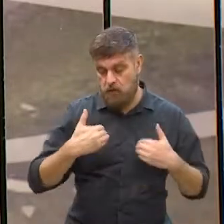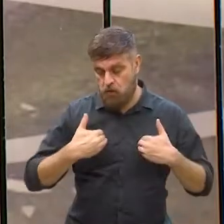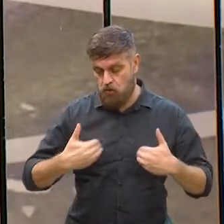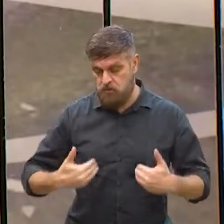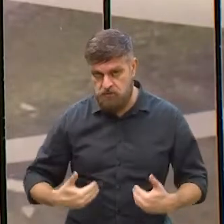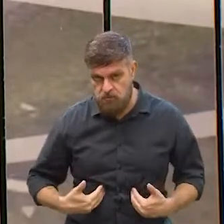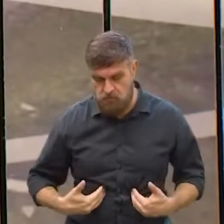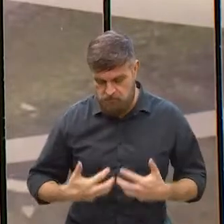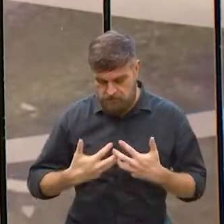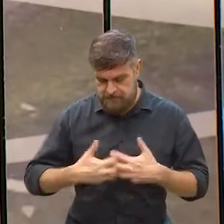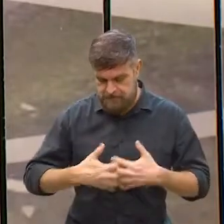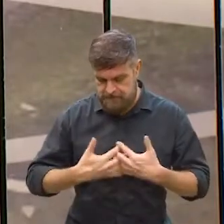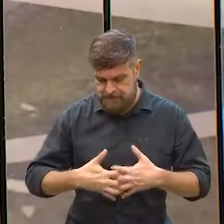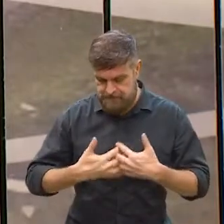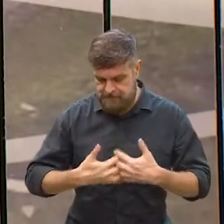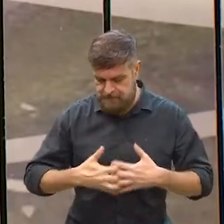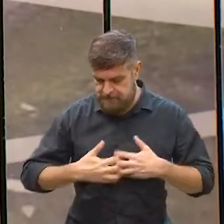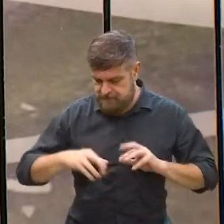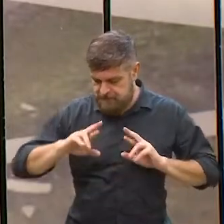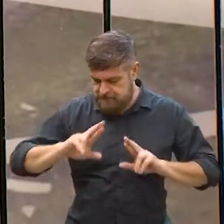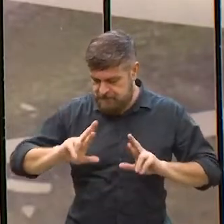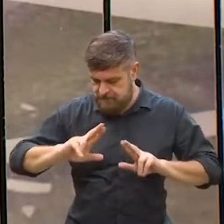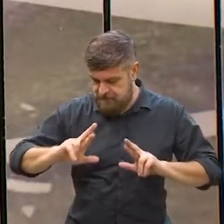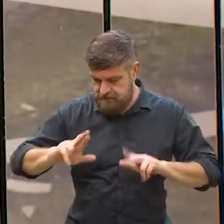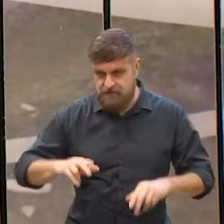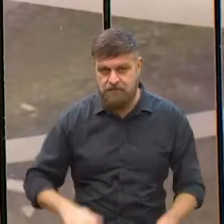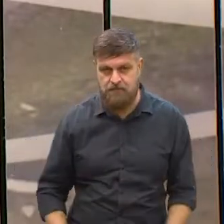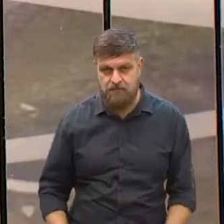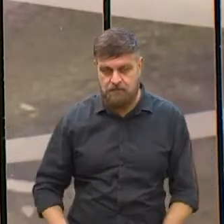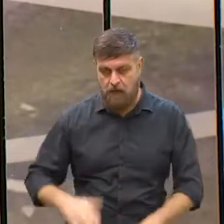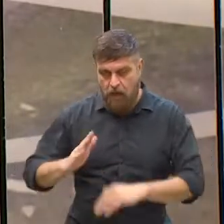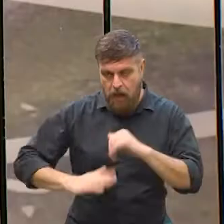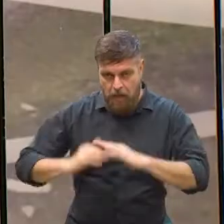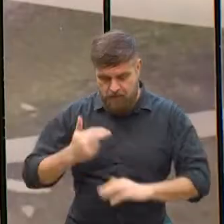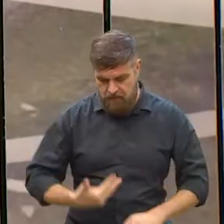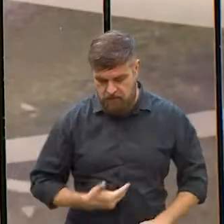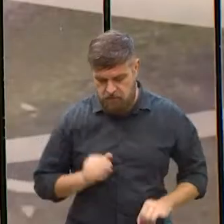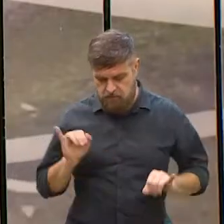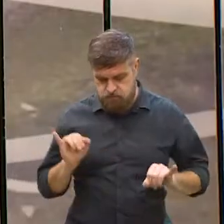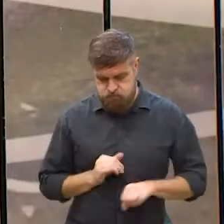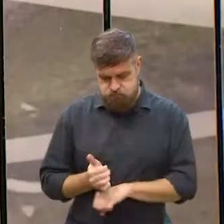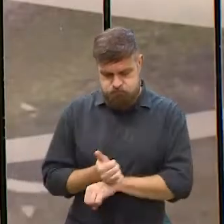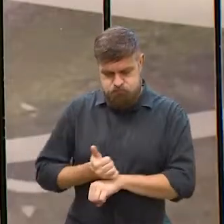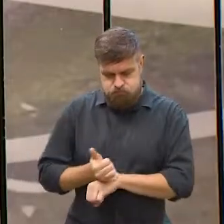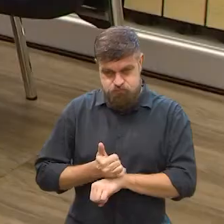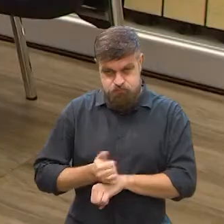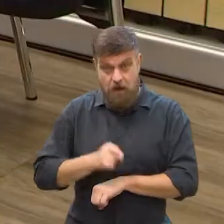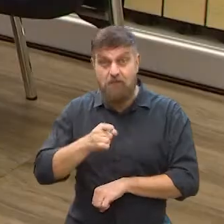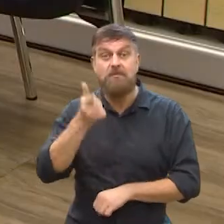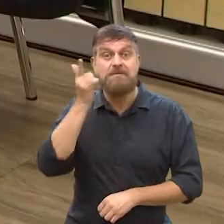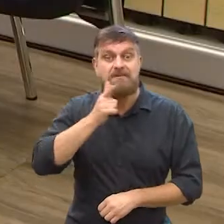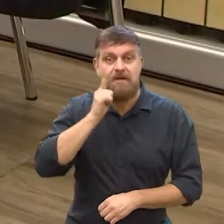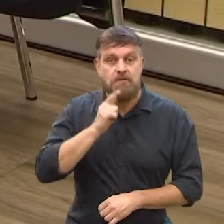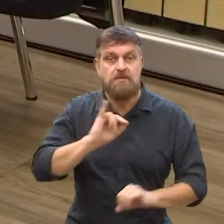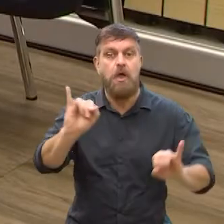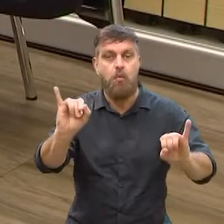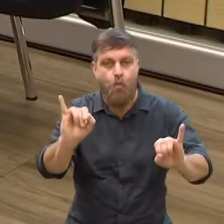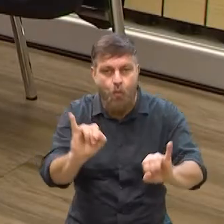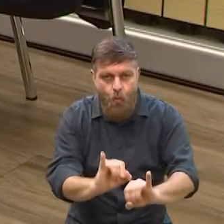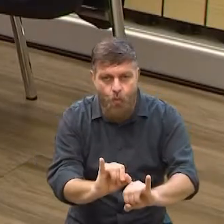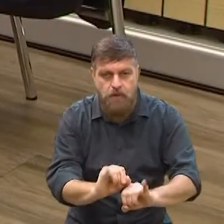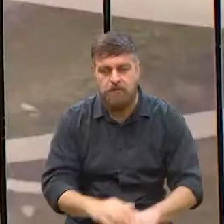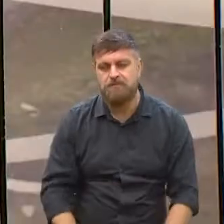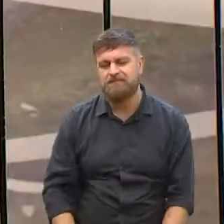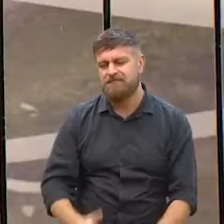vai agir de maneira diferente e a partir de um bom procedimento cirúrgico, você vai chegar onde você quer. E é isso que nós queremos e é por isso que